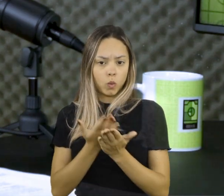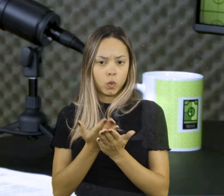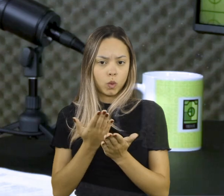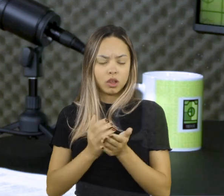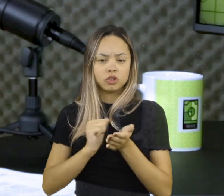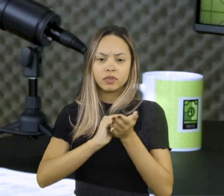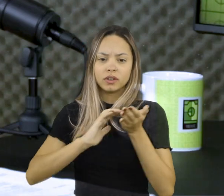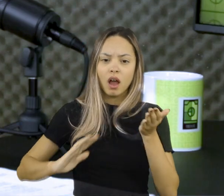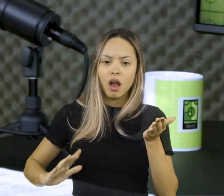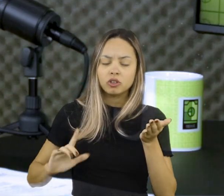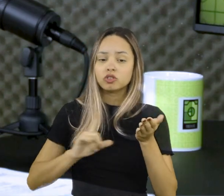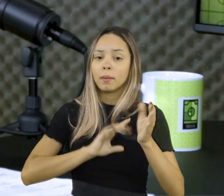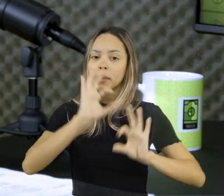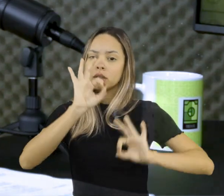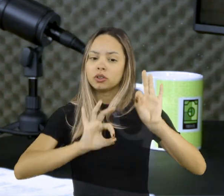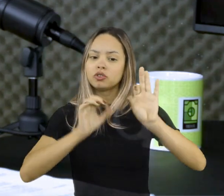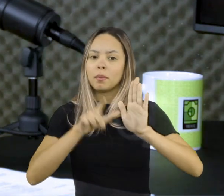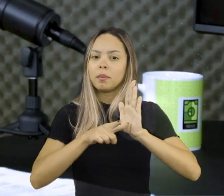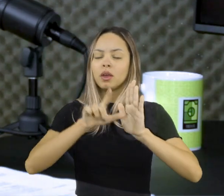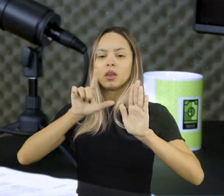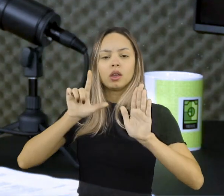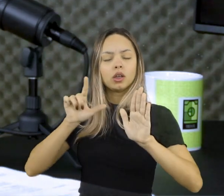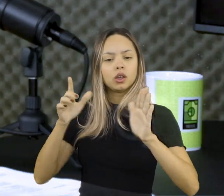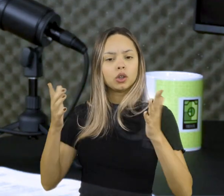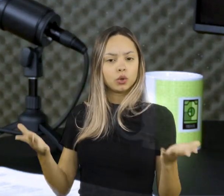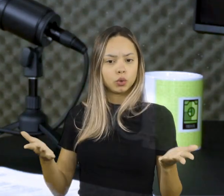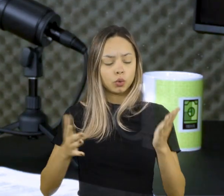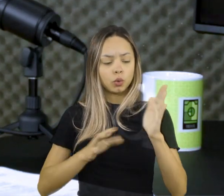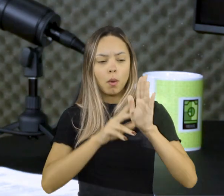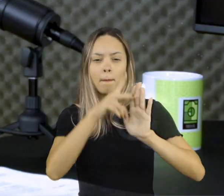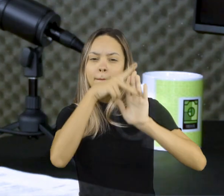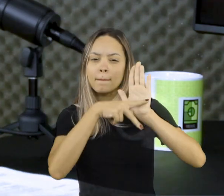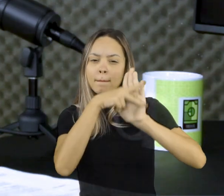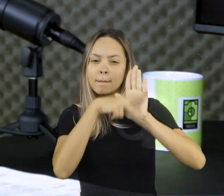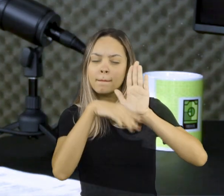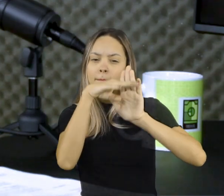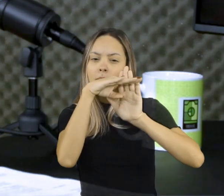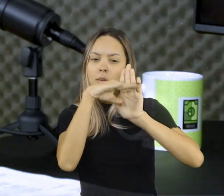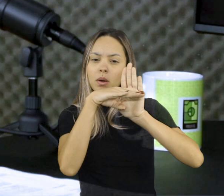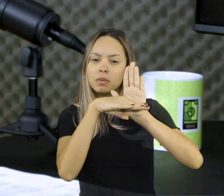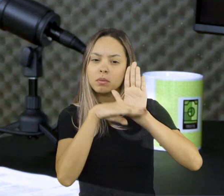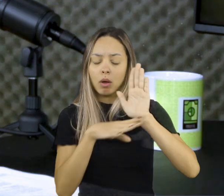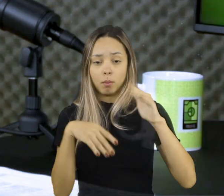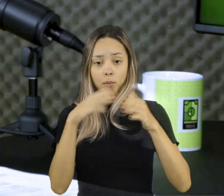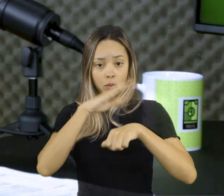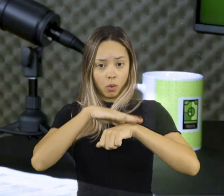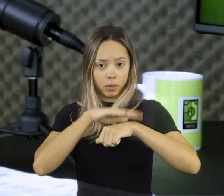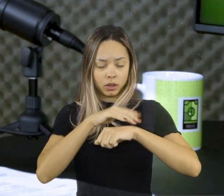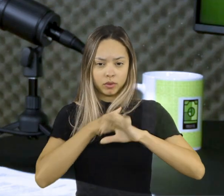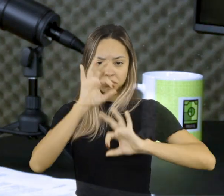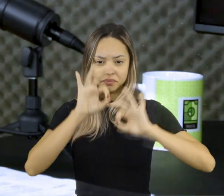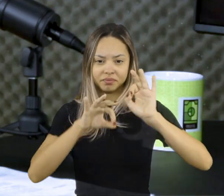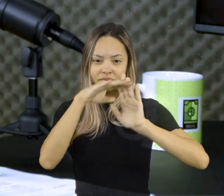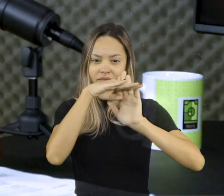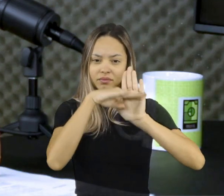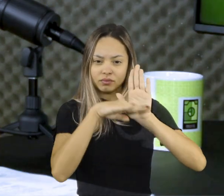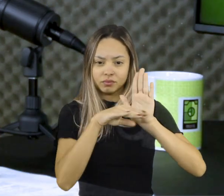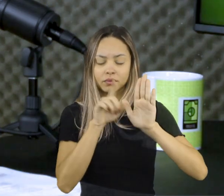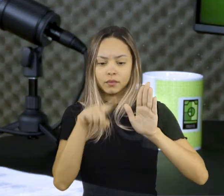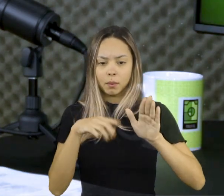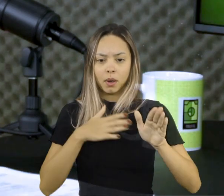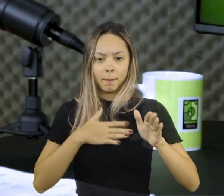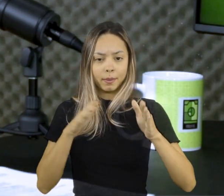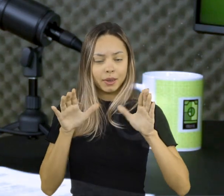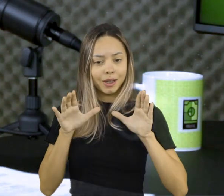tenho planejamento? No meu planejamento, quando eu vou planejar para a minha turma, eu estou planejando para a minha turma